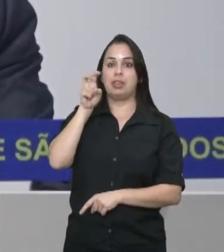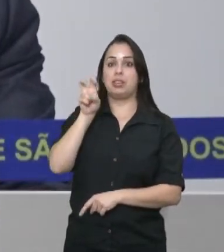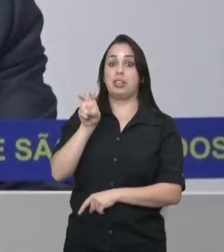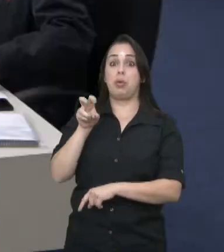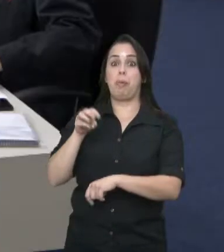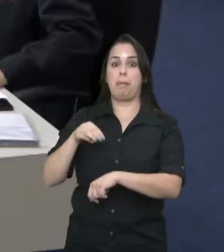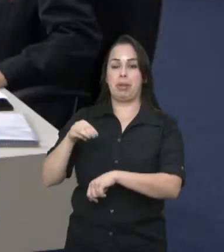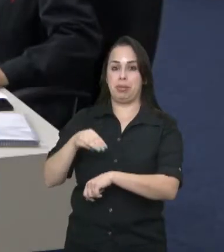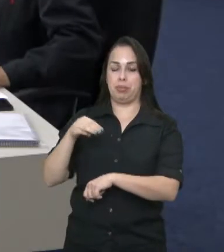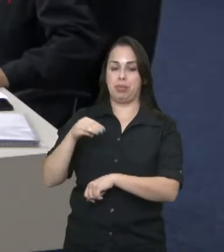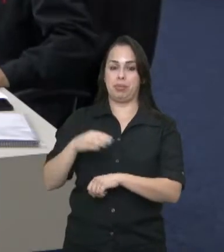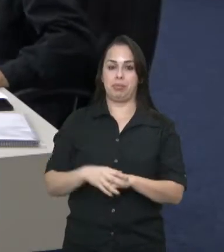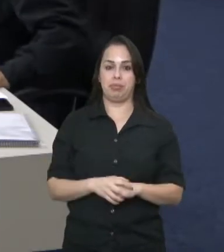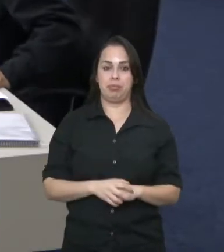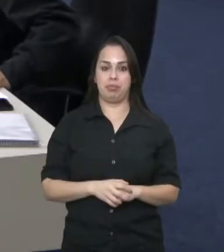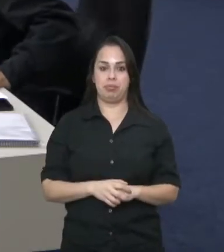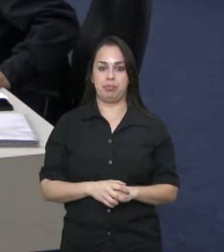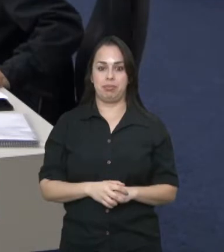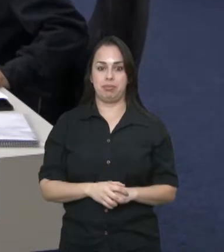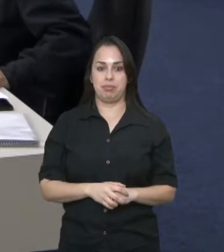minutos. 55